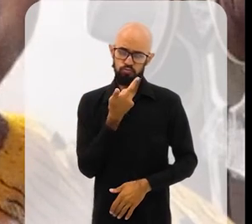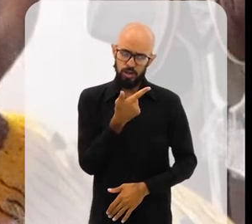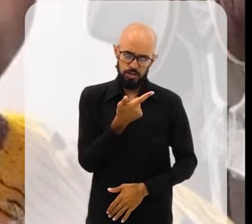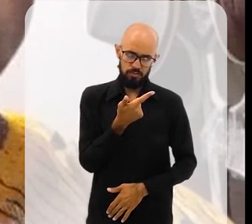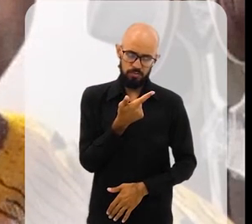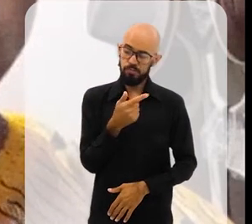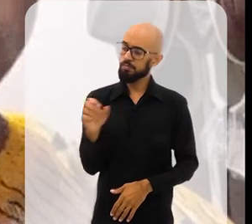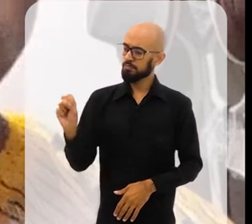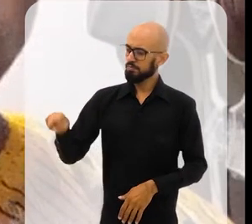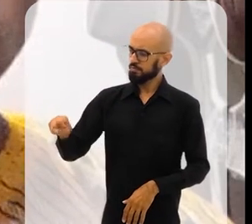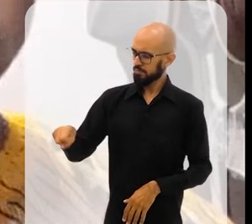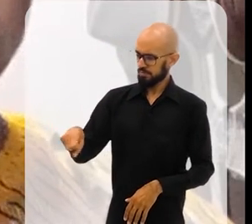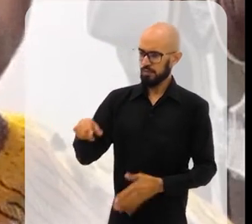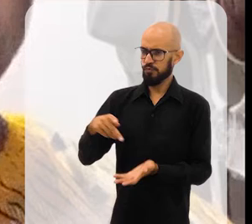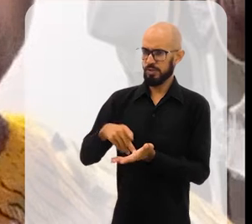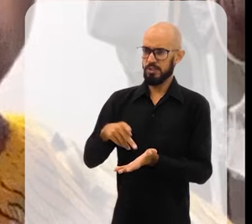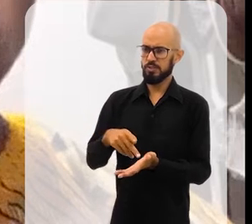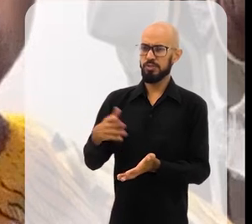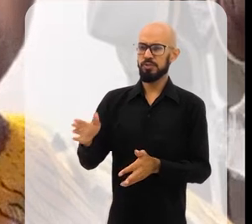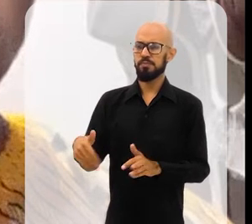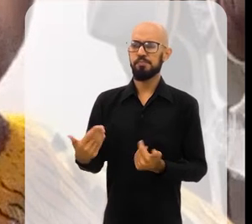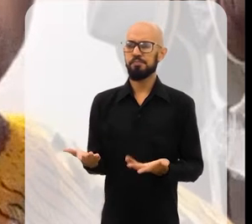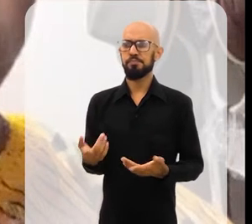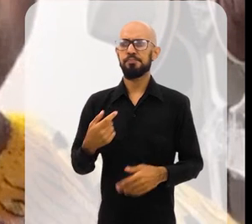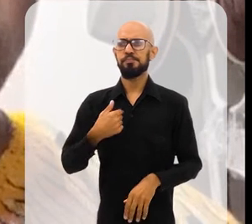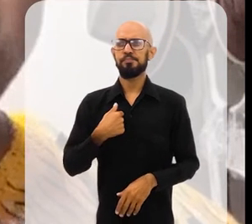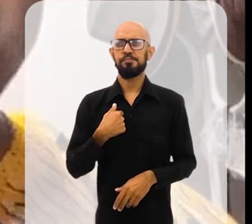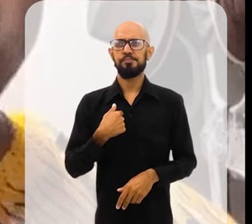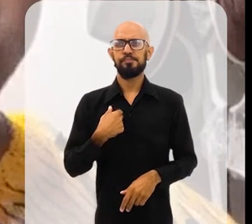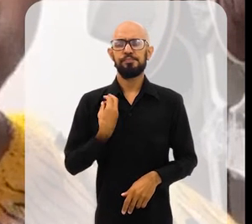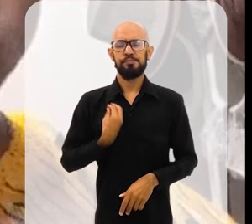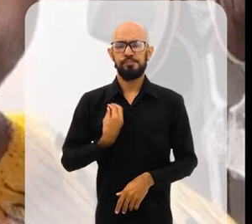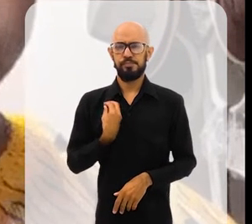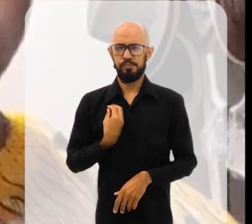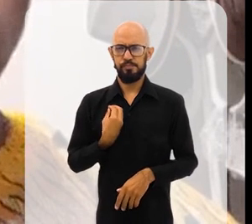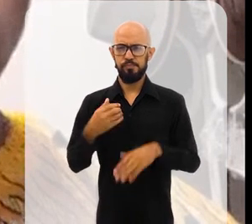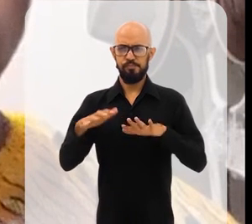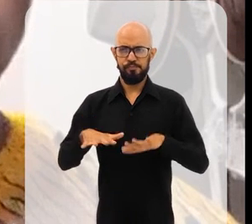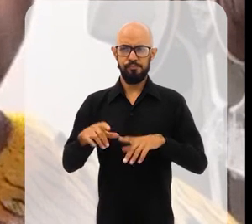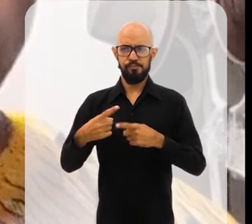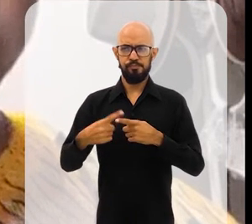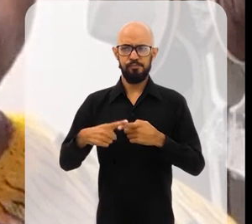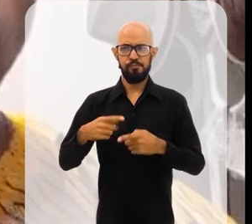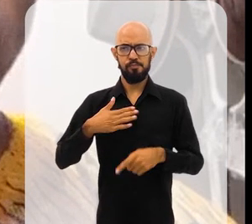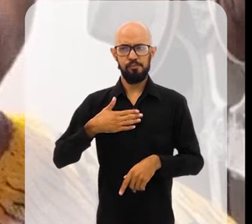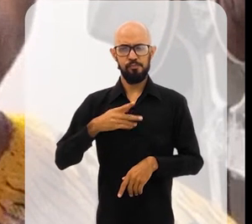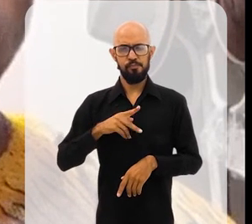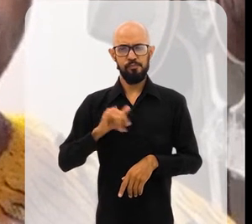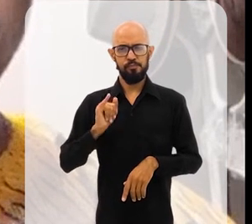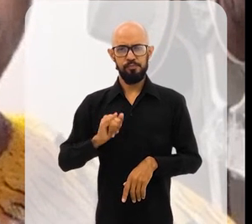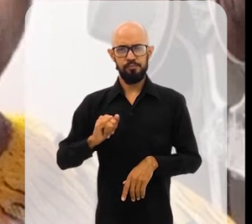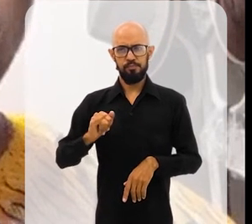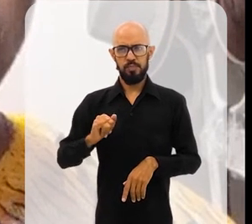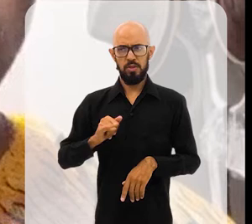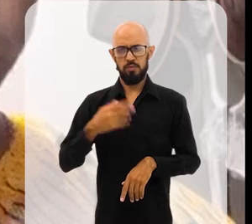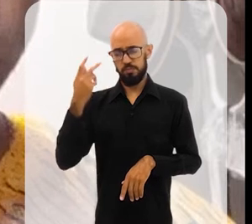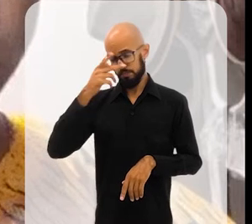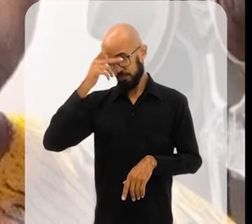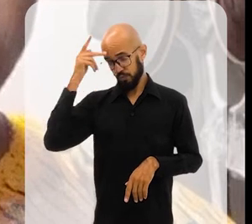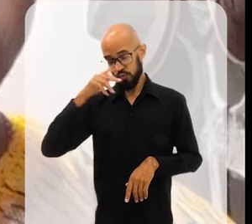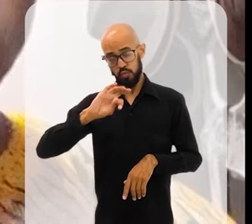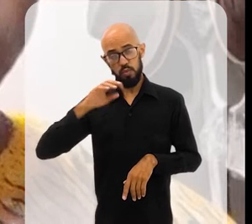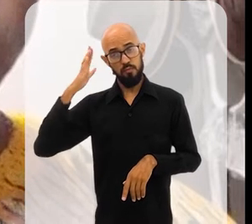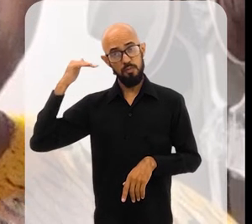É, eu vivi com muita força isso, porque o meu pai sempre foi uma figura